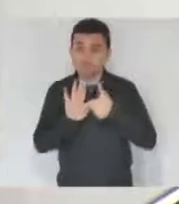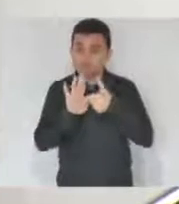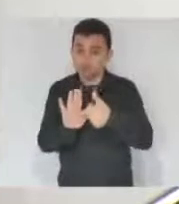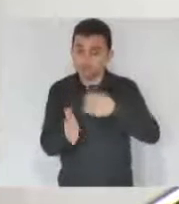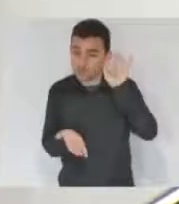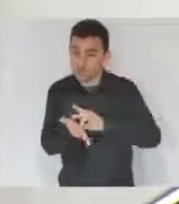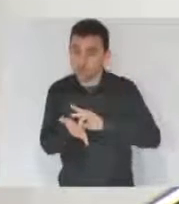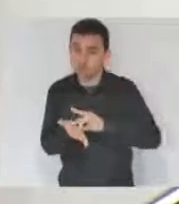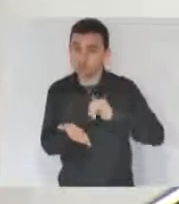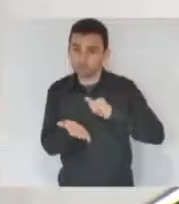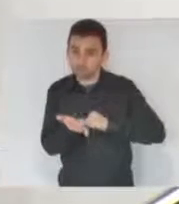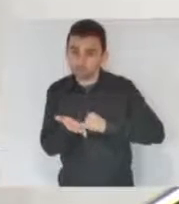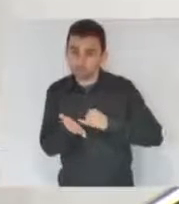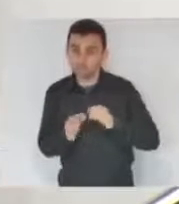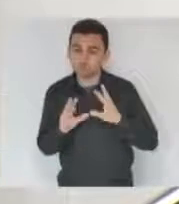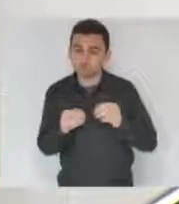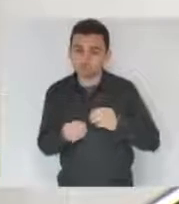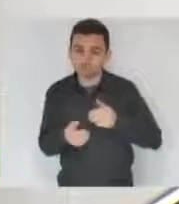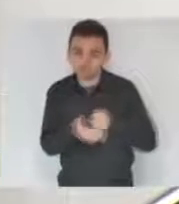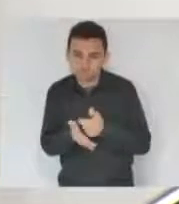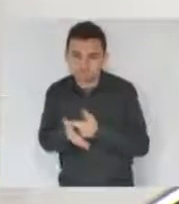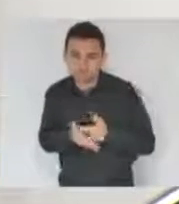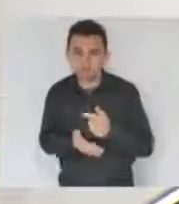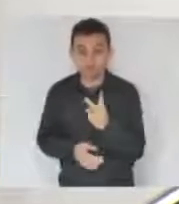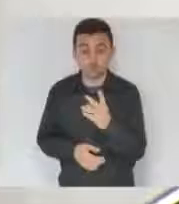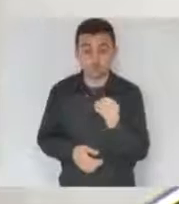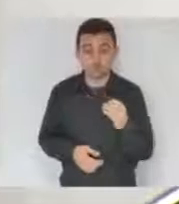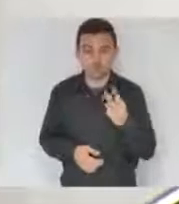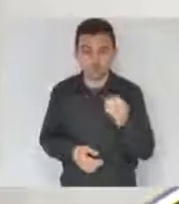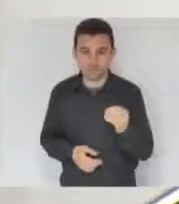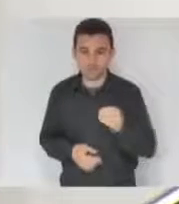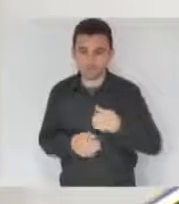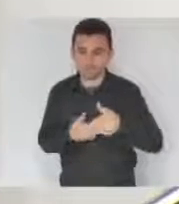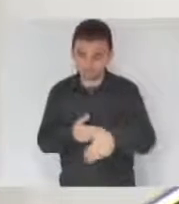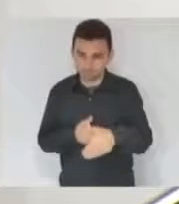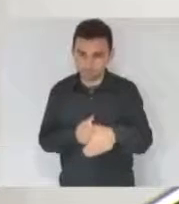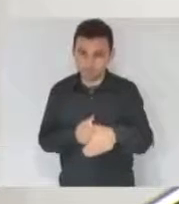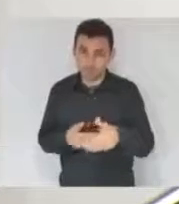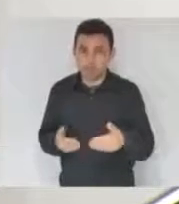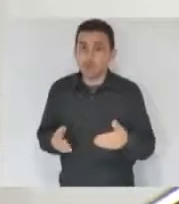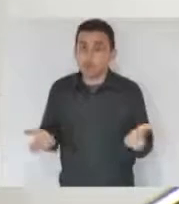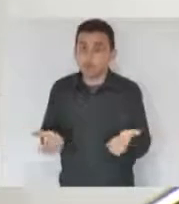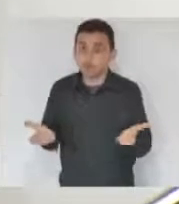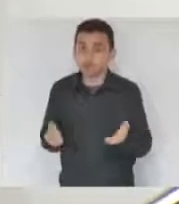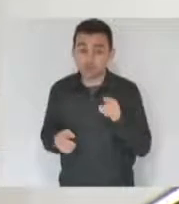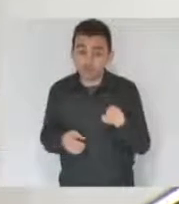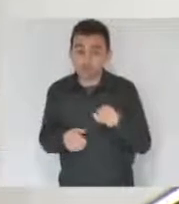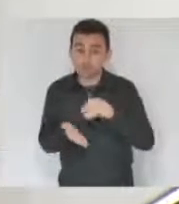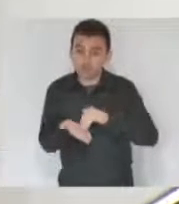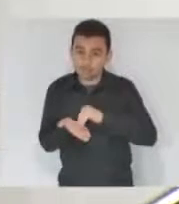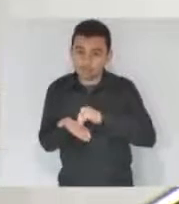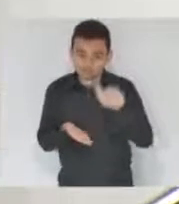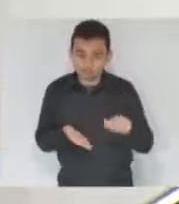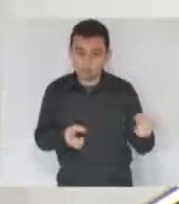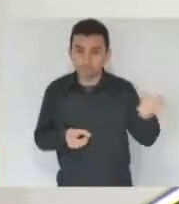Estado no ano de 2020. E hoje o secretário voltou aqui, deputada Paulinha, para